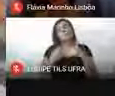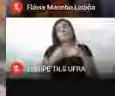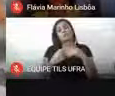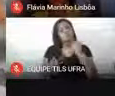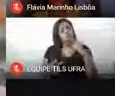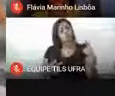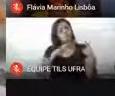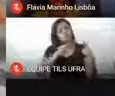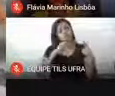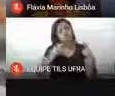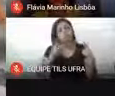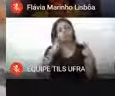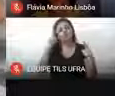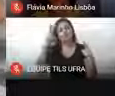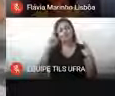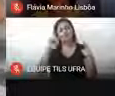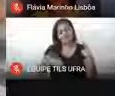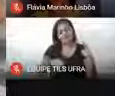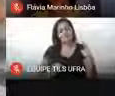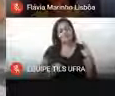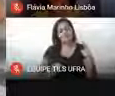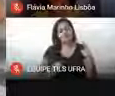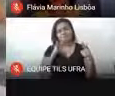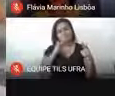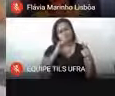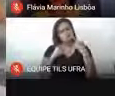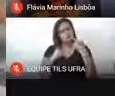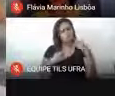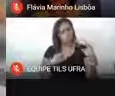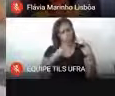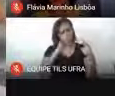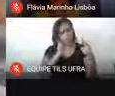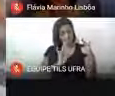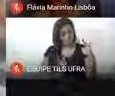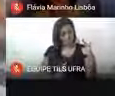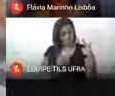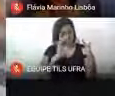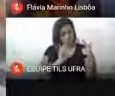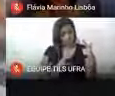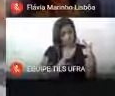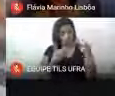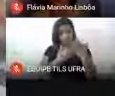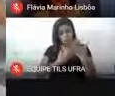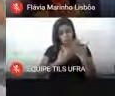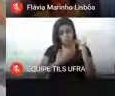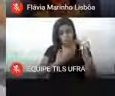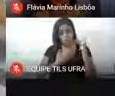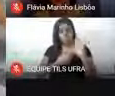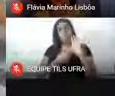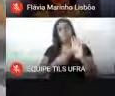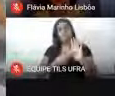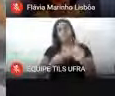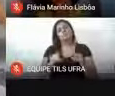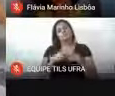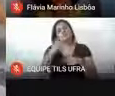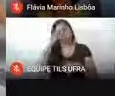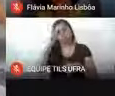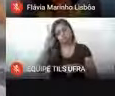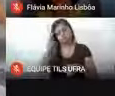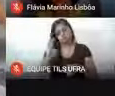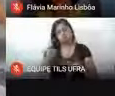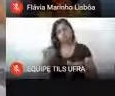é cultura. E aí, quando você descreve a língua, você descreve a cultura. E você mostra essa pesquisa, não deixa ela